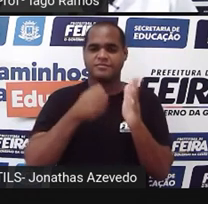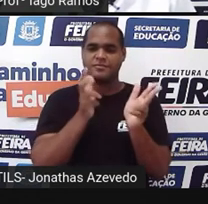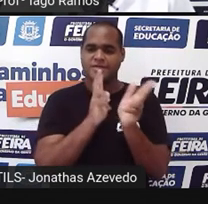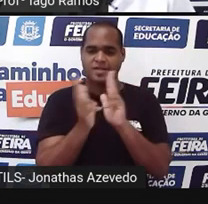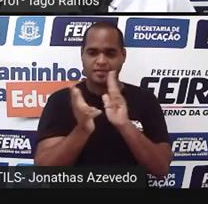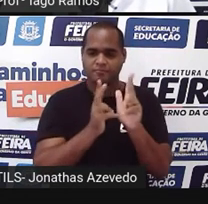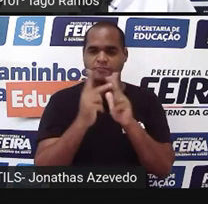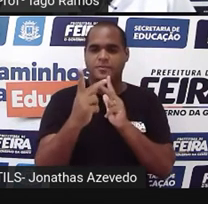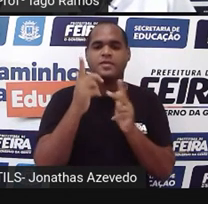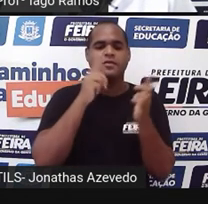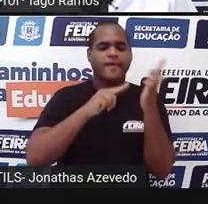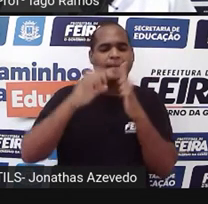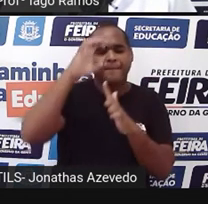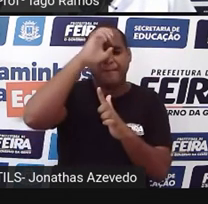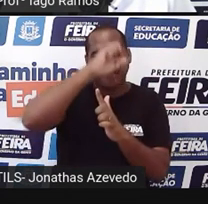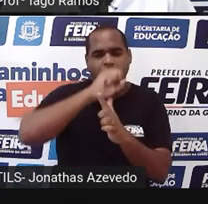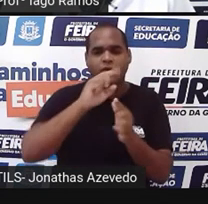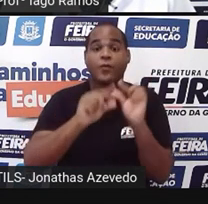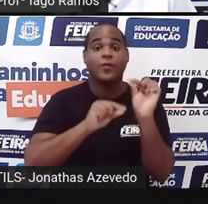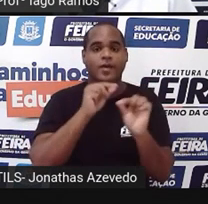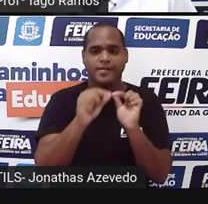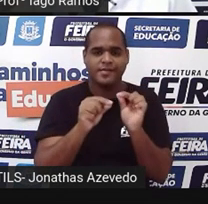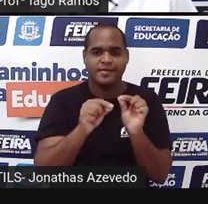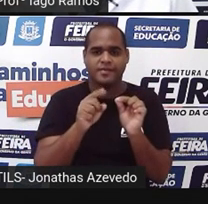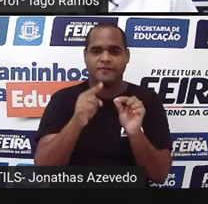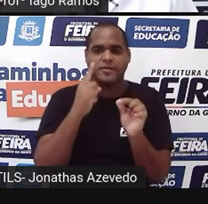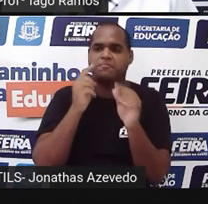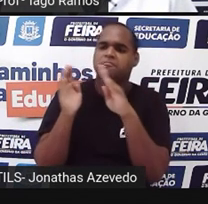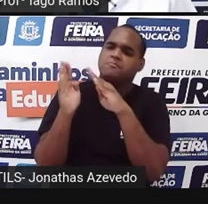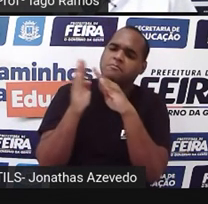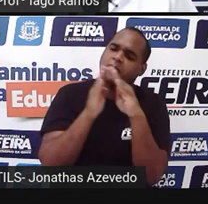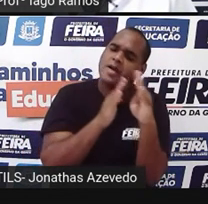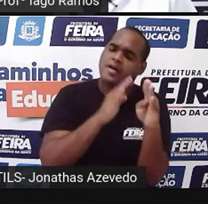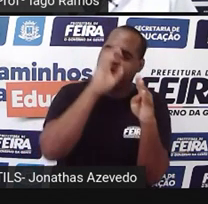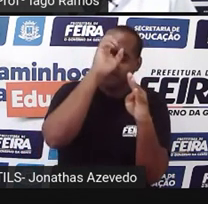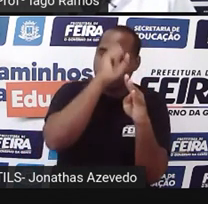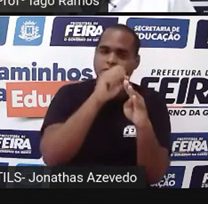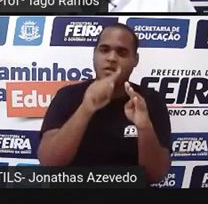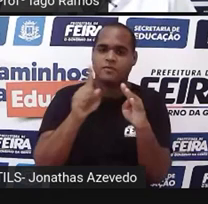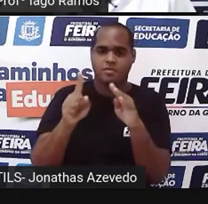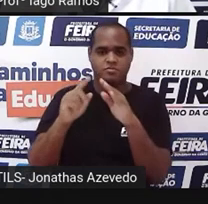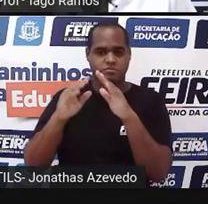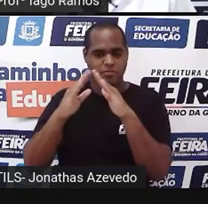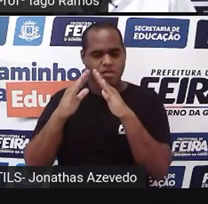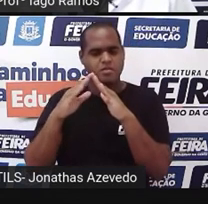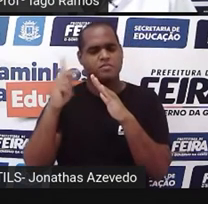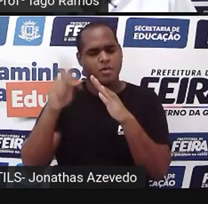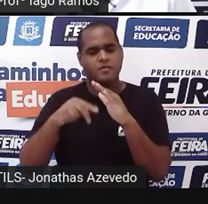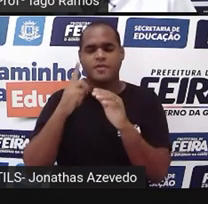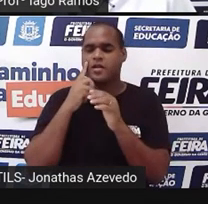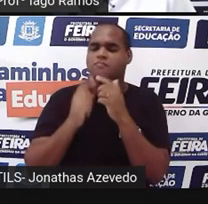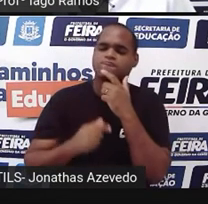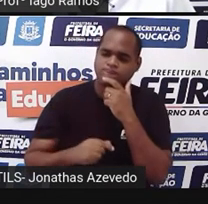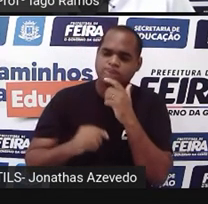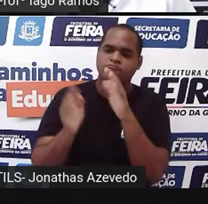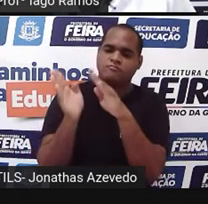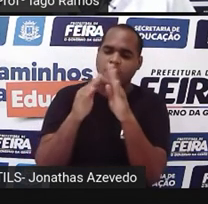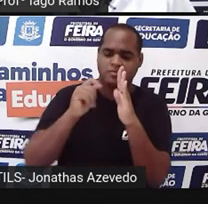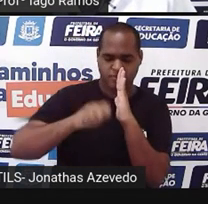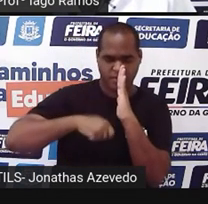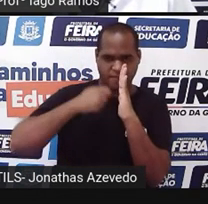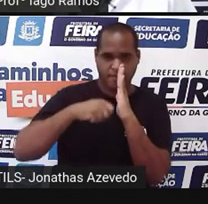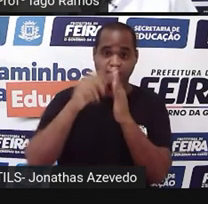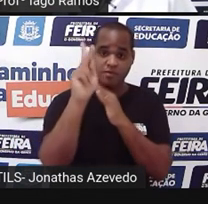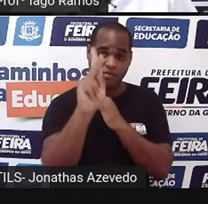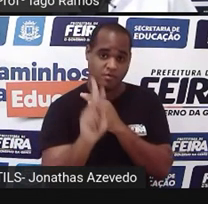comentando sobre o que você aprendeu nessa aula tá bom esse áudio você tem como registro pode ouvir depois para lembrar das coisas que